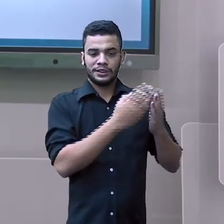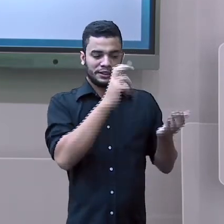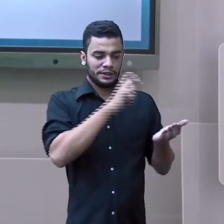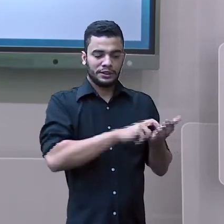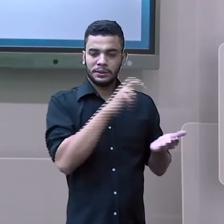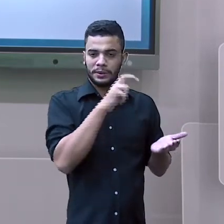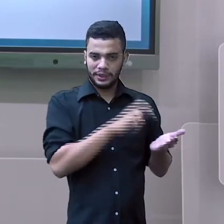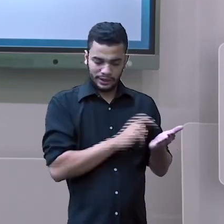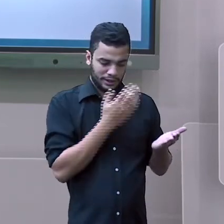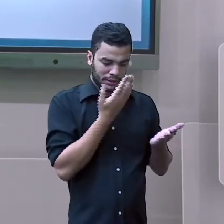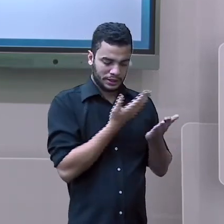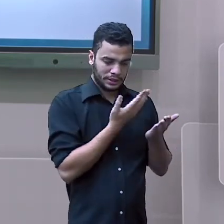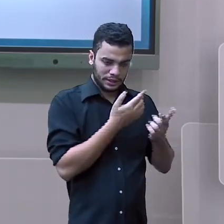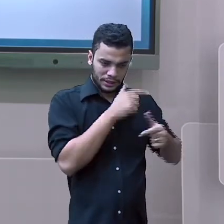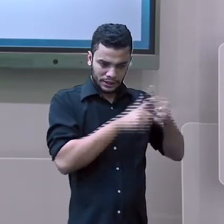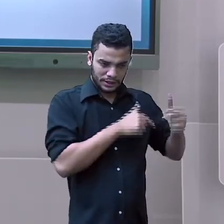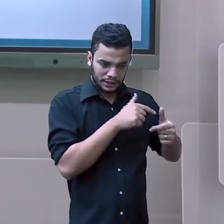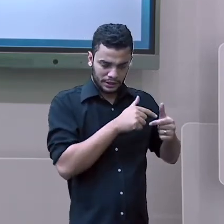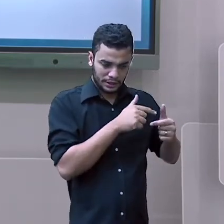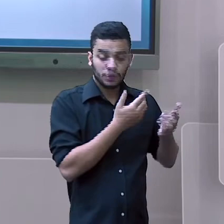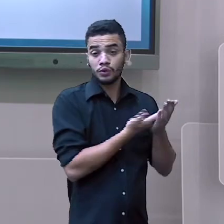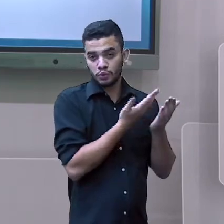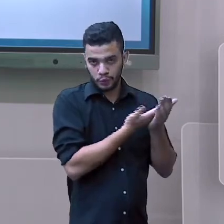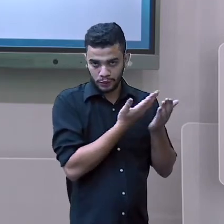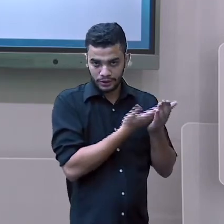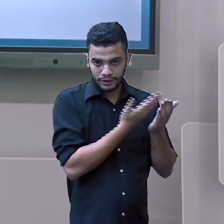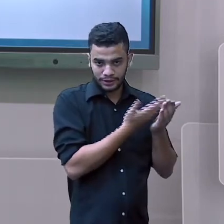Então, ele está o quê? Aprendendo aquele ofício.